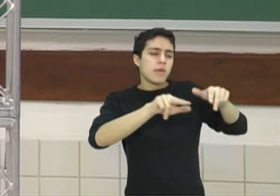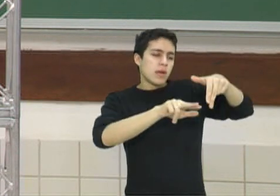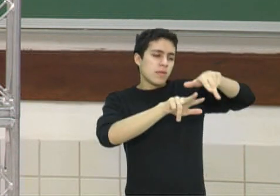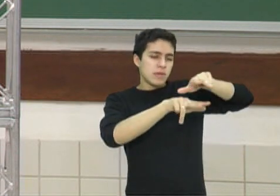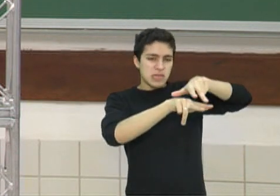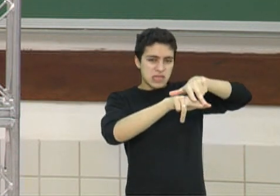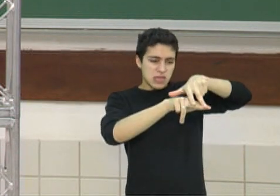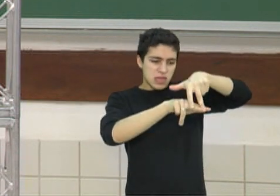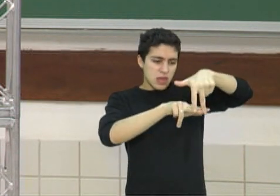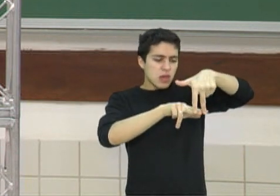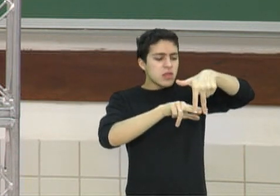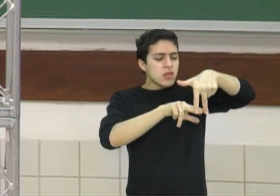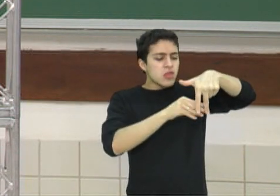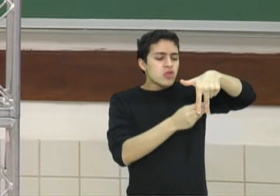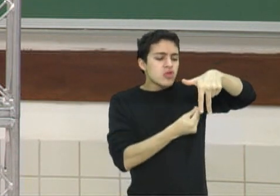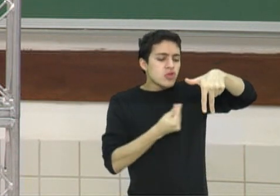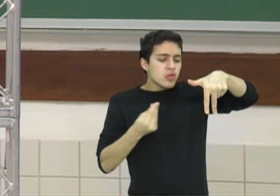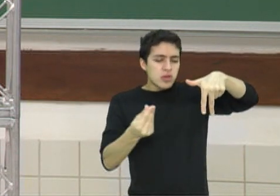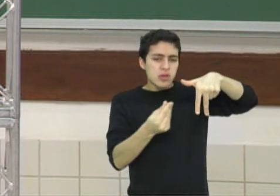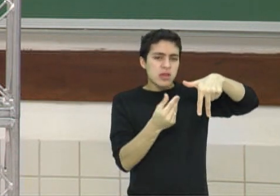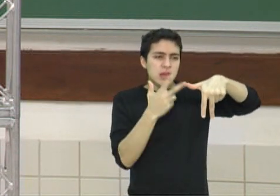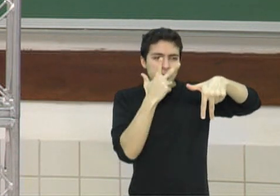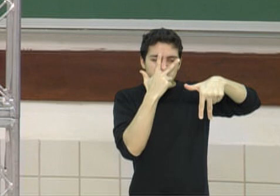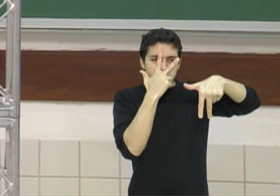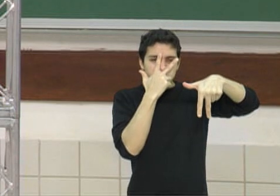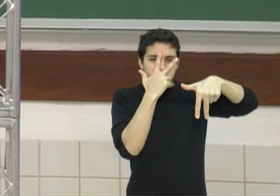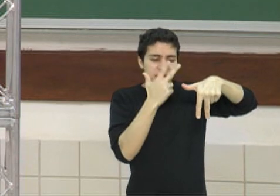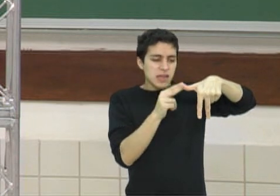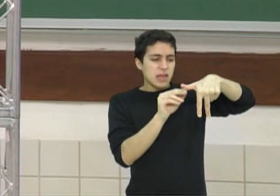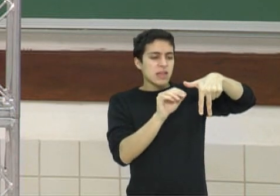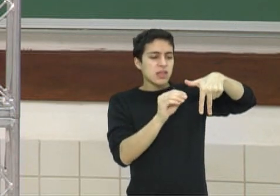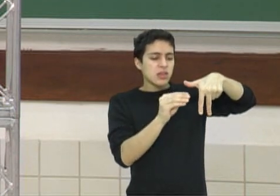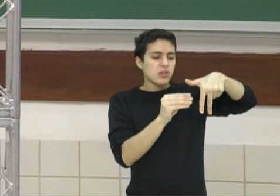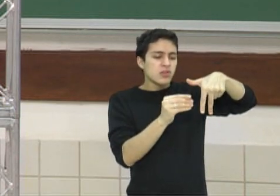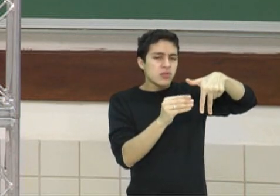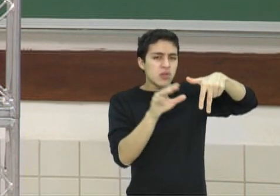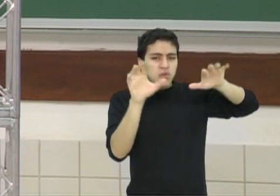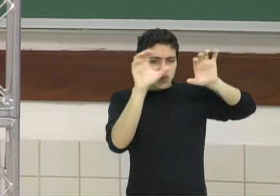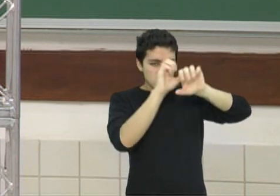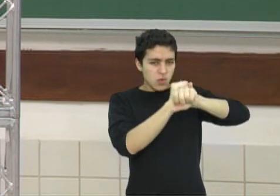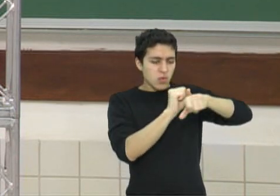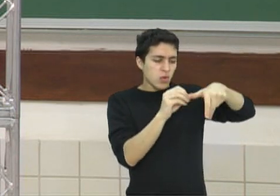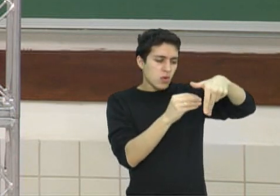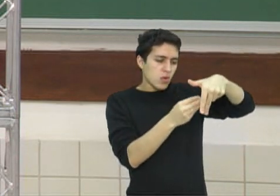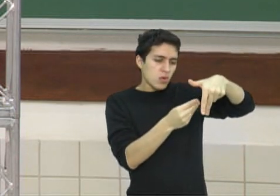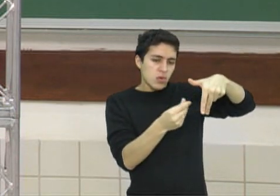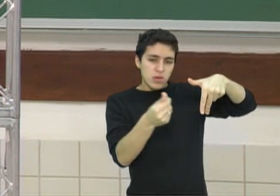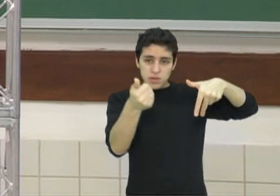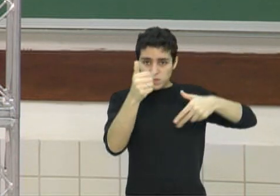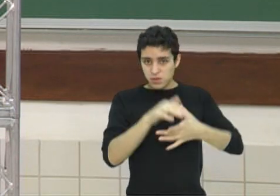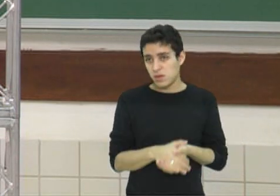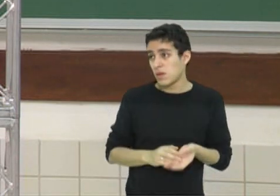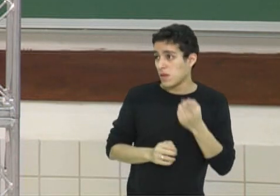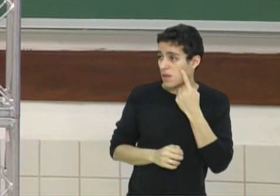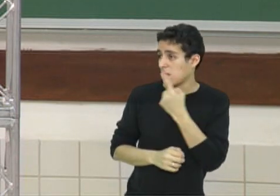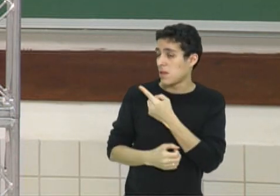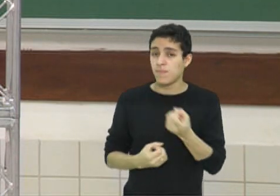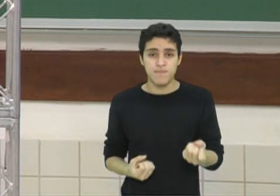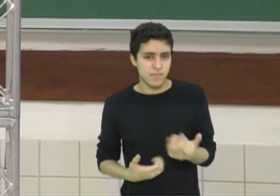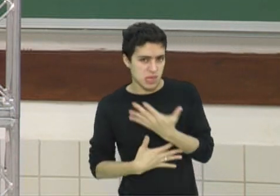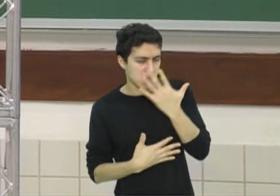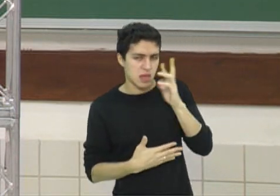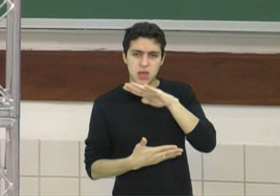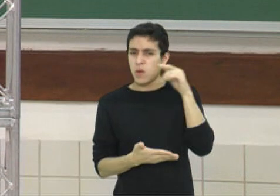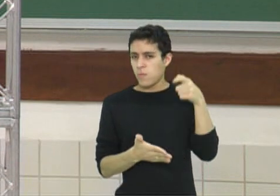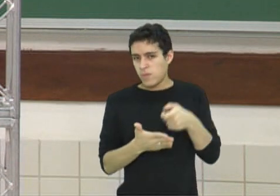ou seja, eu teria que vir da sombra extrema até o claro de uma forma muito suave. No expressionismo, eu não tinha essa